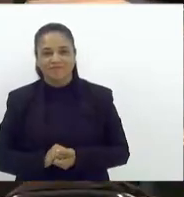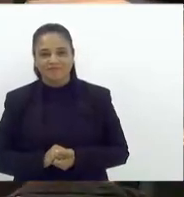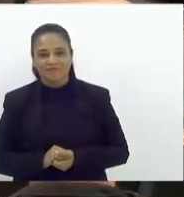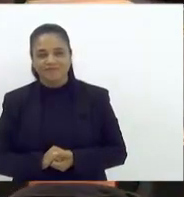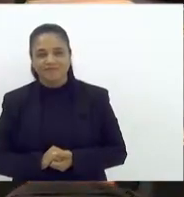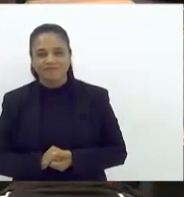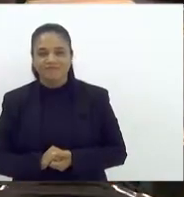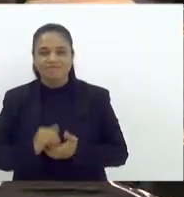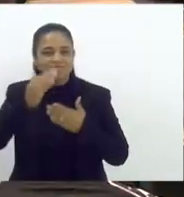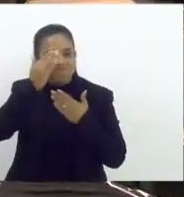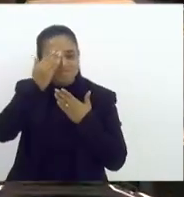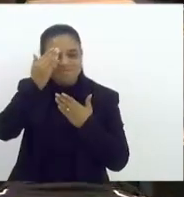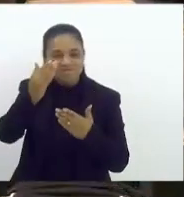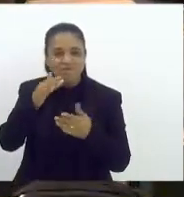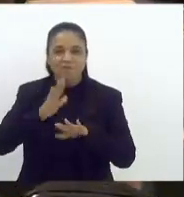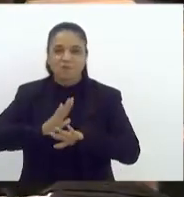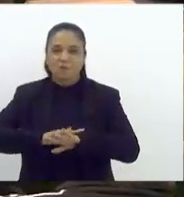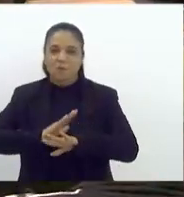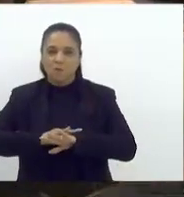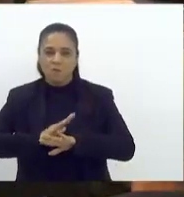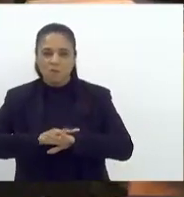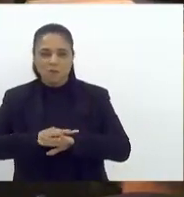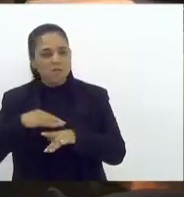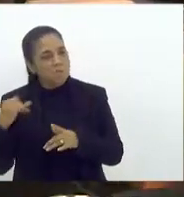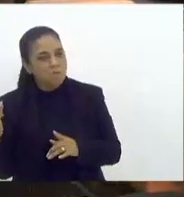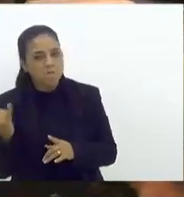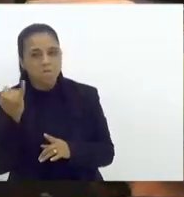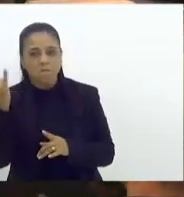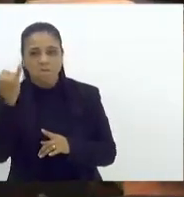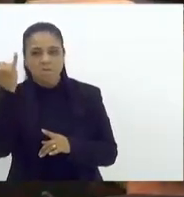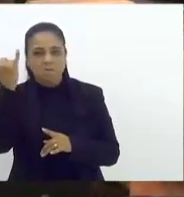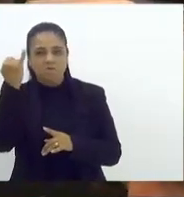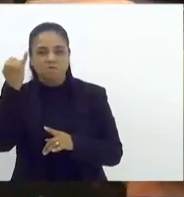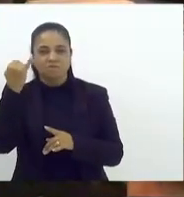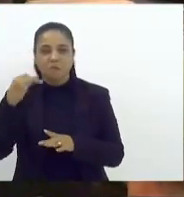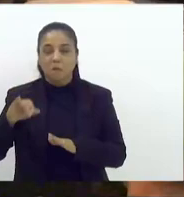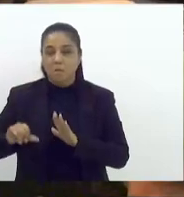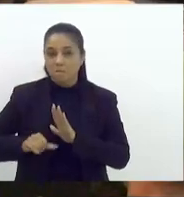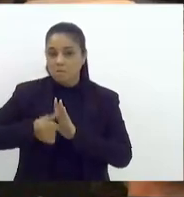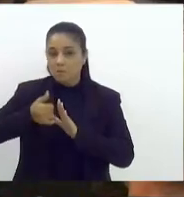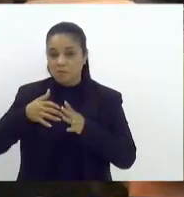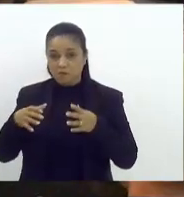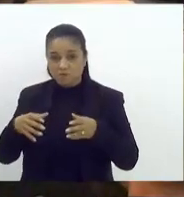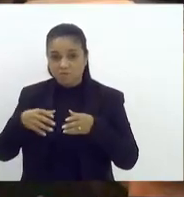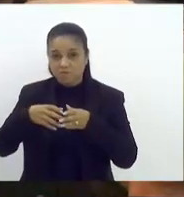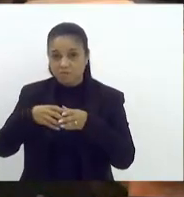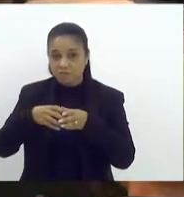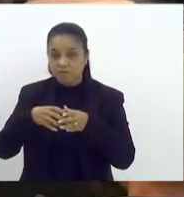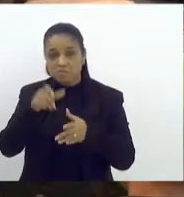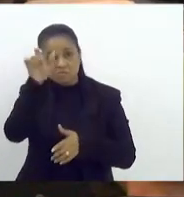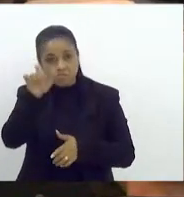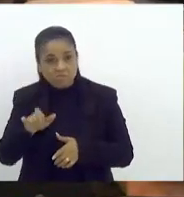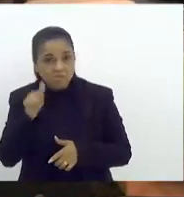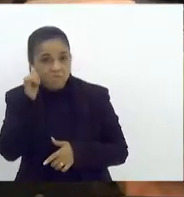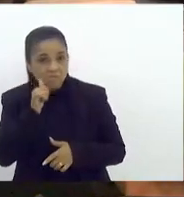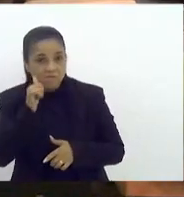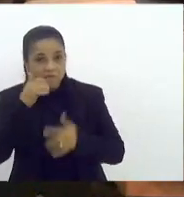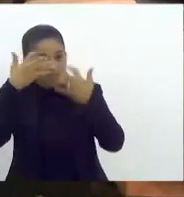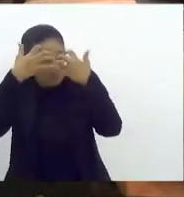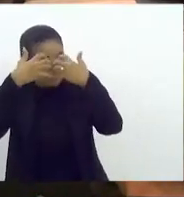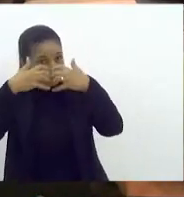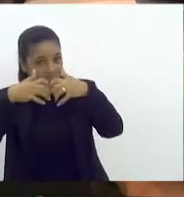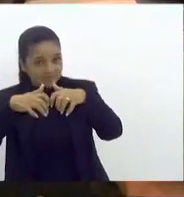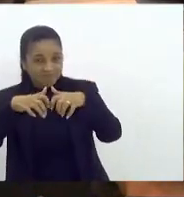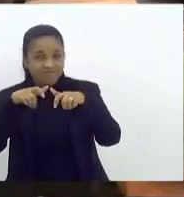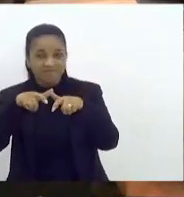gratidão por esse momento é muito importante como primeira banca formada apenas por mulheres da Região Serrana